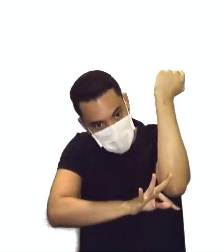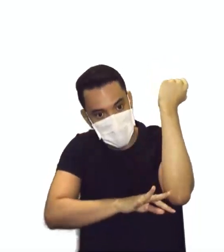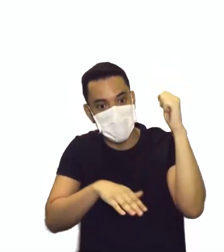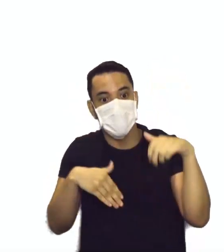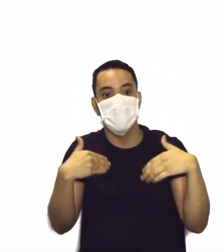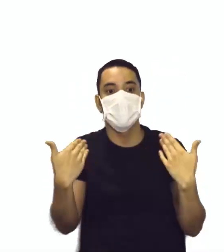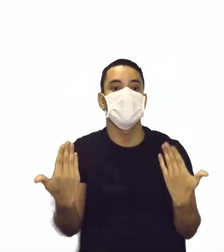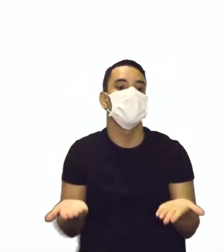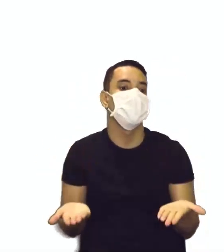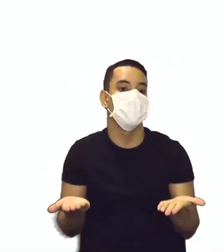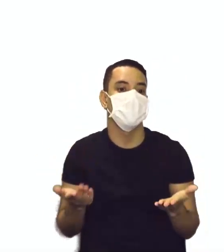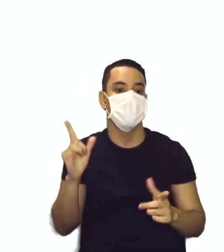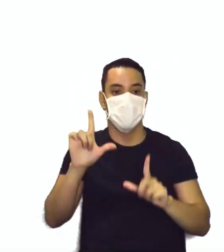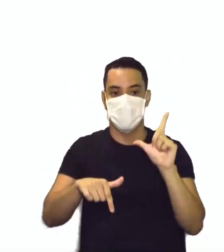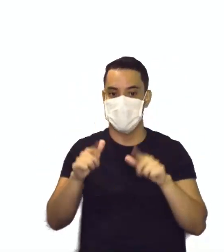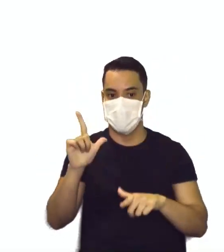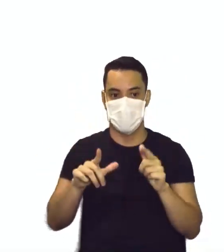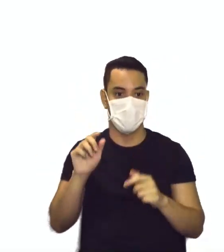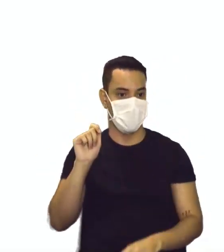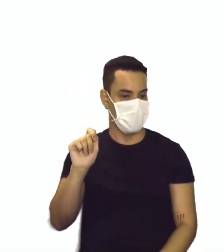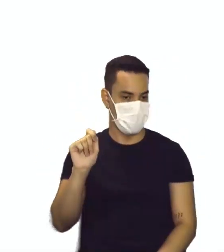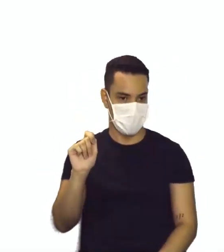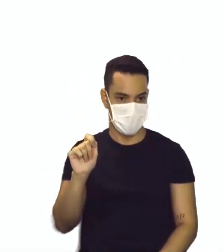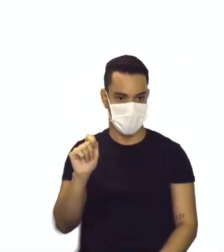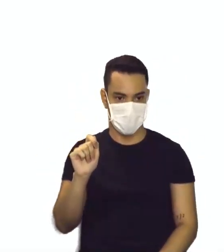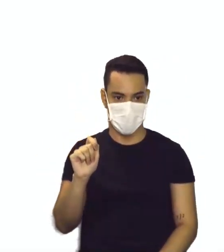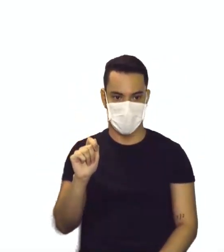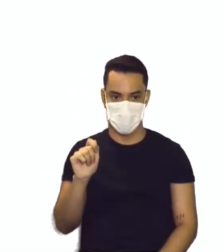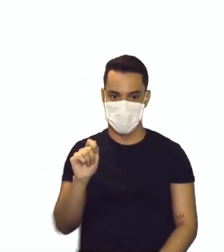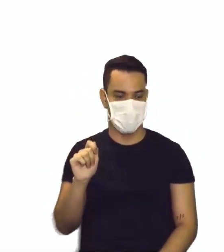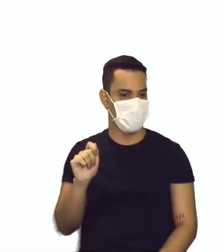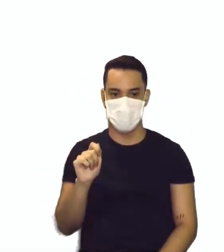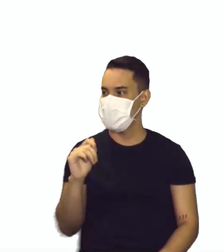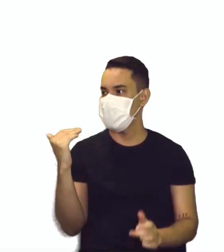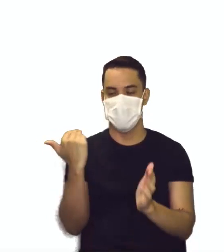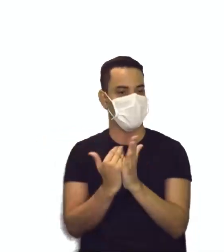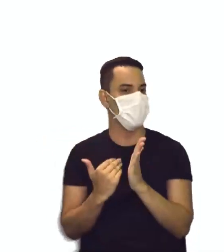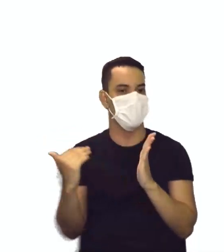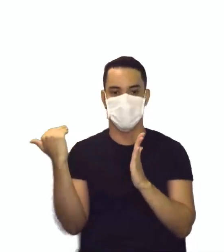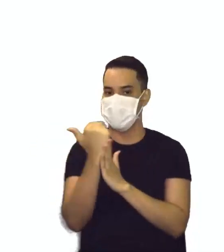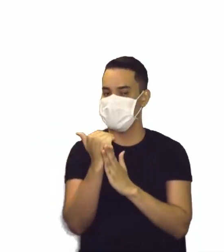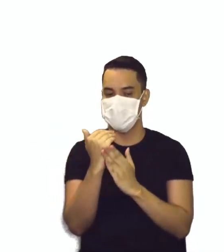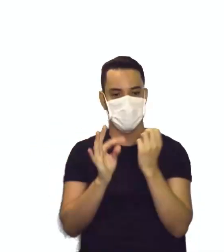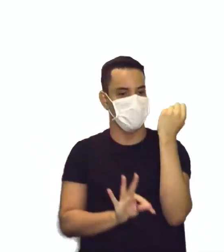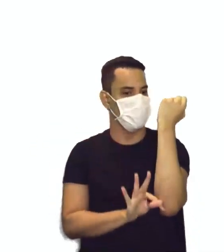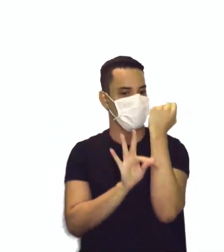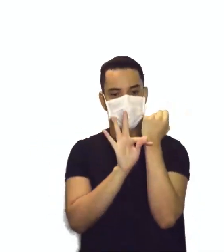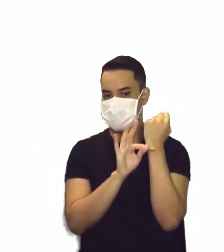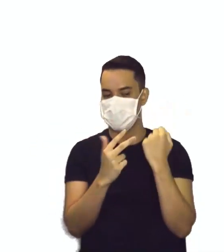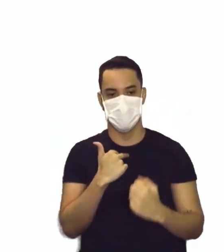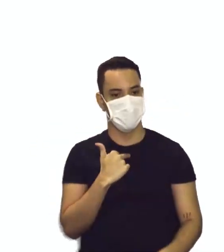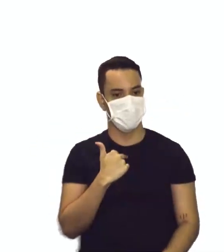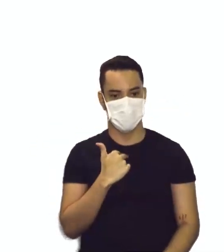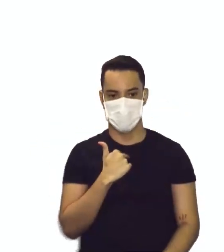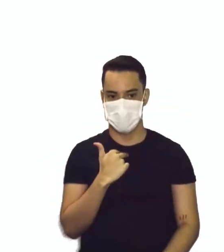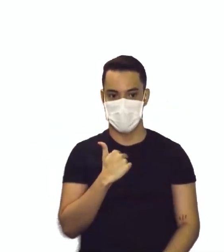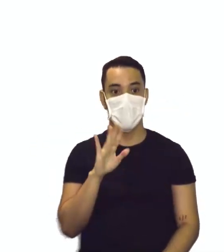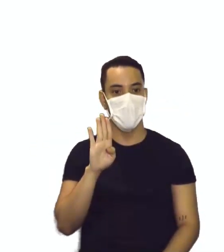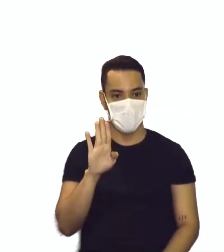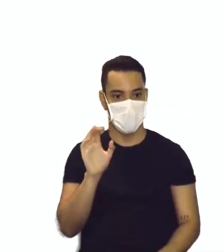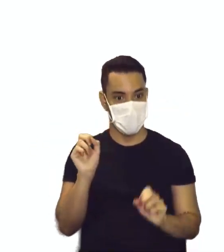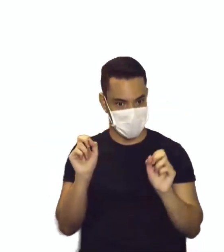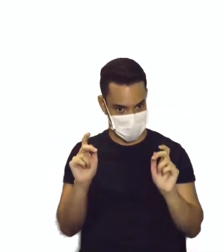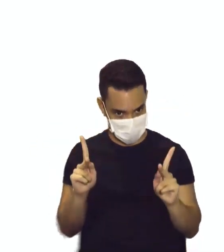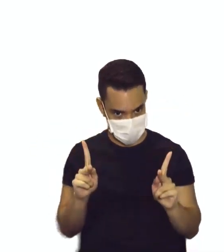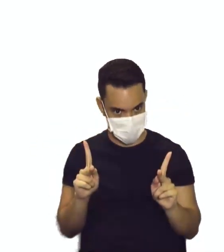aqui, ó, na letra A, temperatura muito alta. Na letra B, tudo bem que na